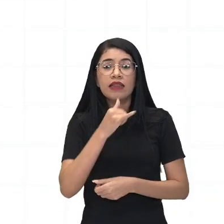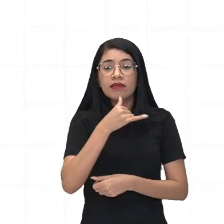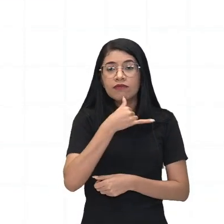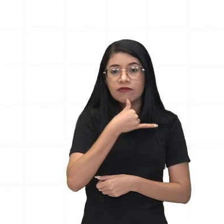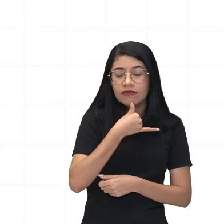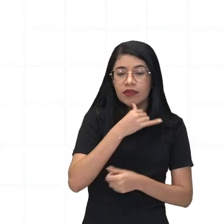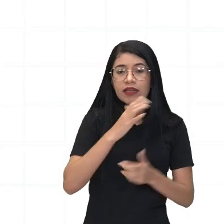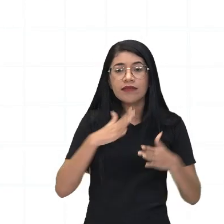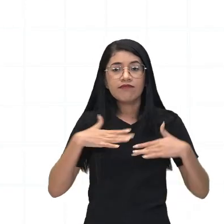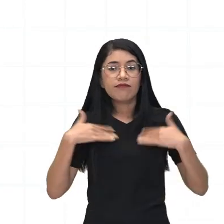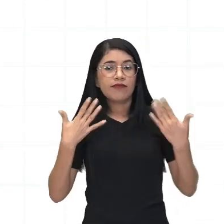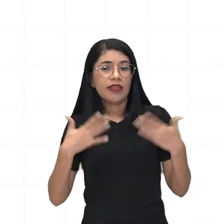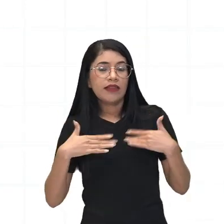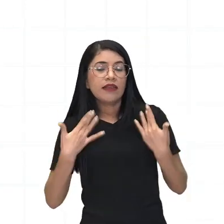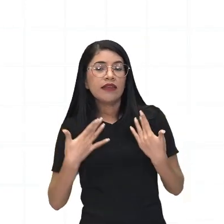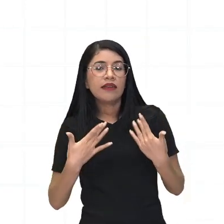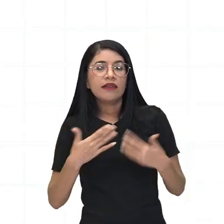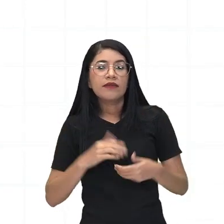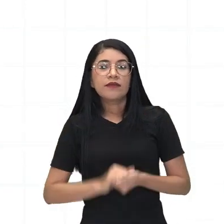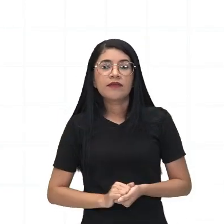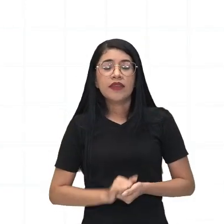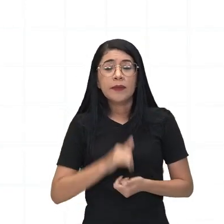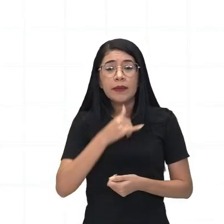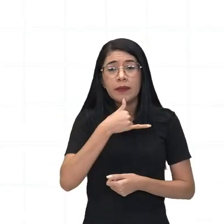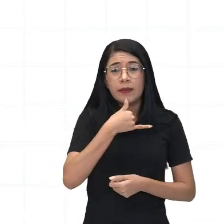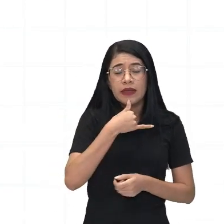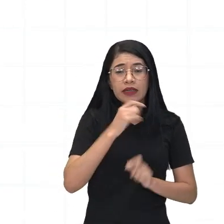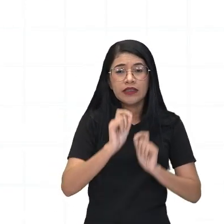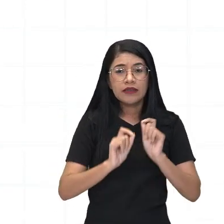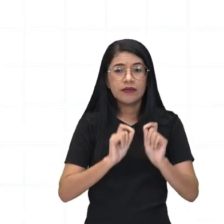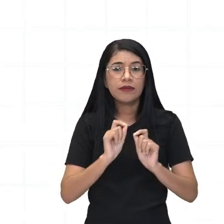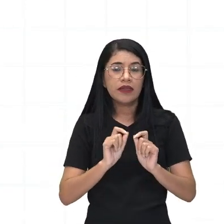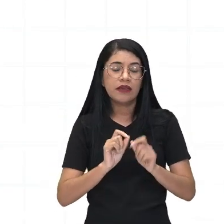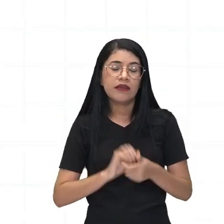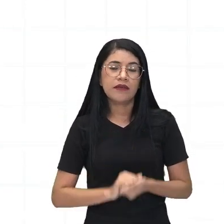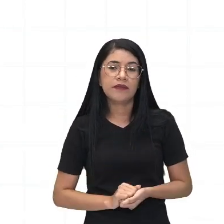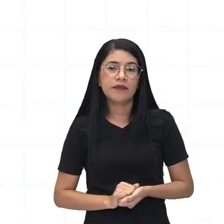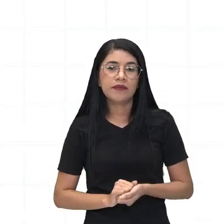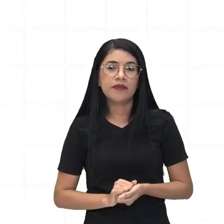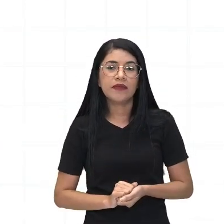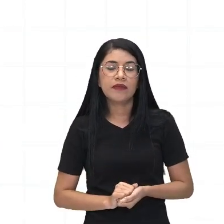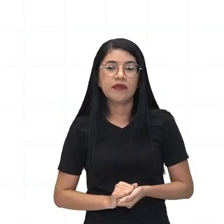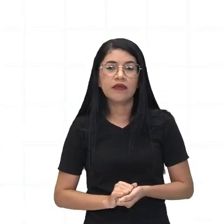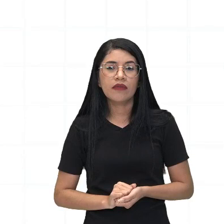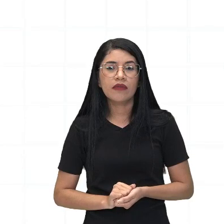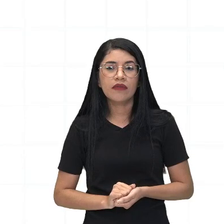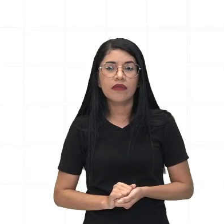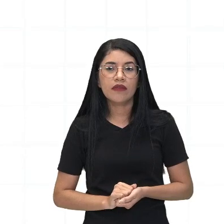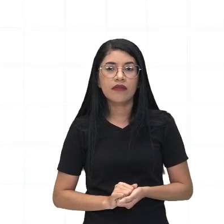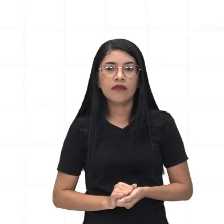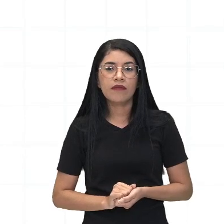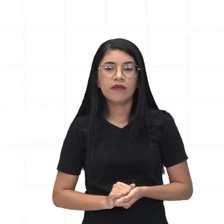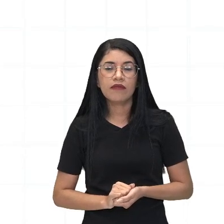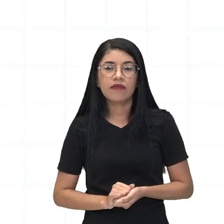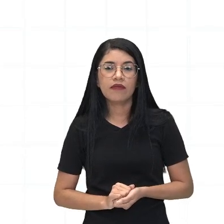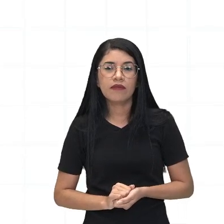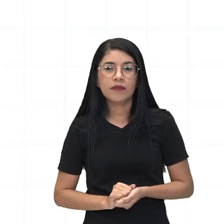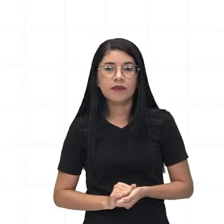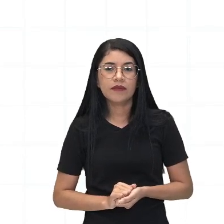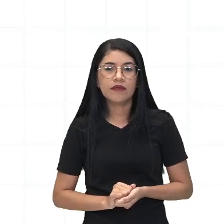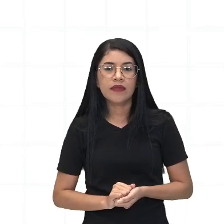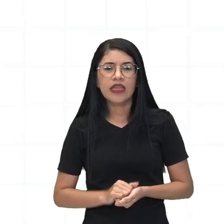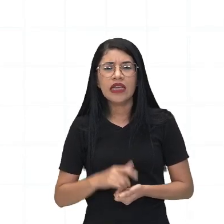e o contentamento. O pesar é justamente quando se tem ali algum tipo de prejuízo em